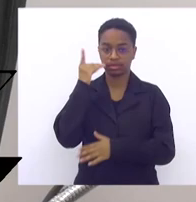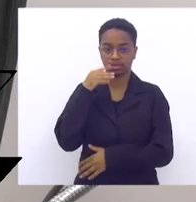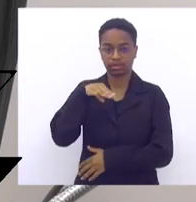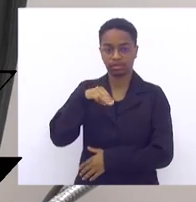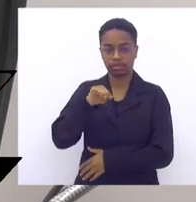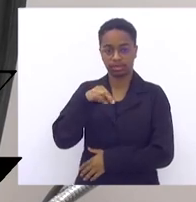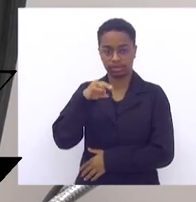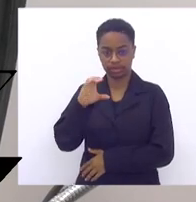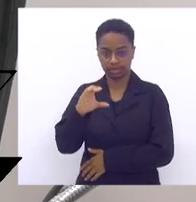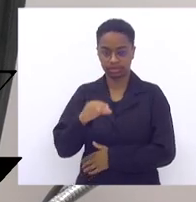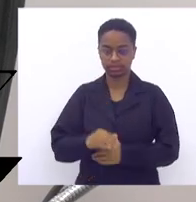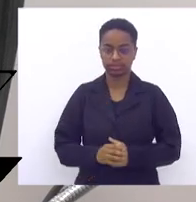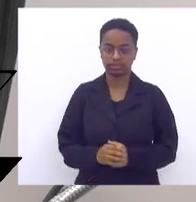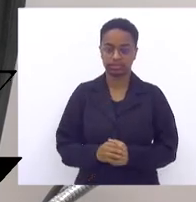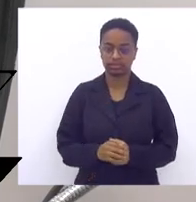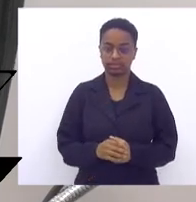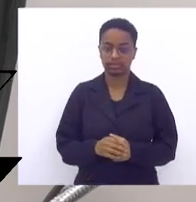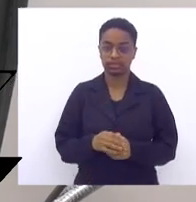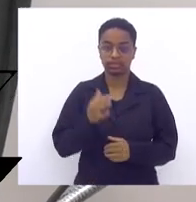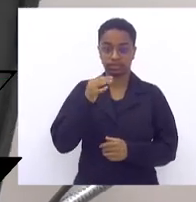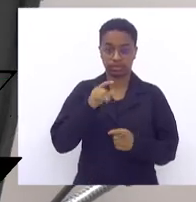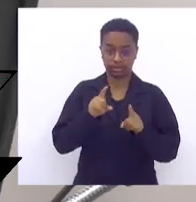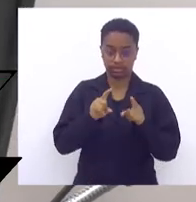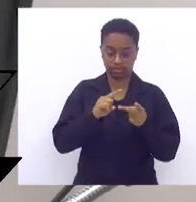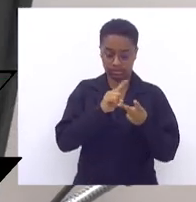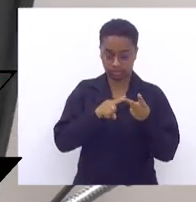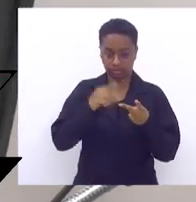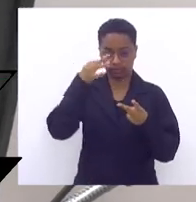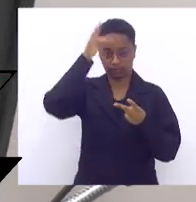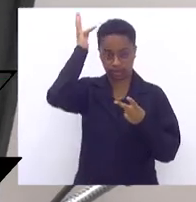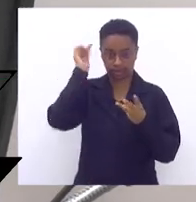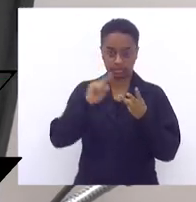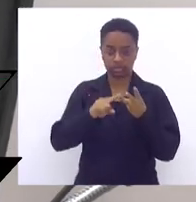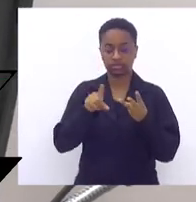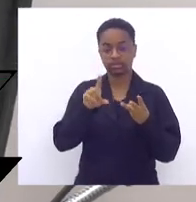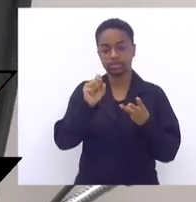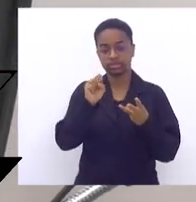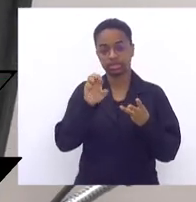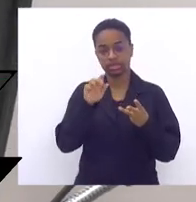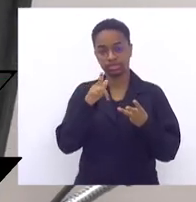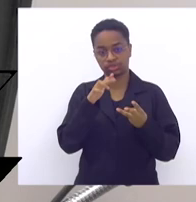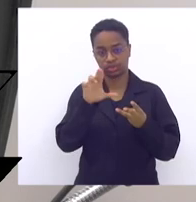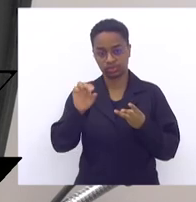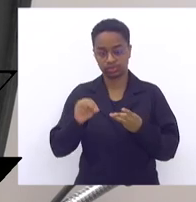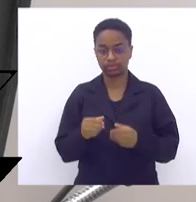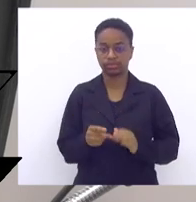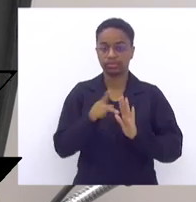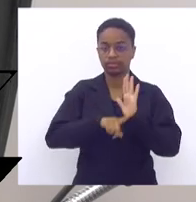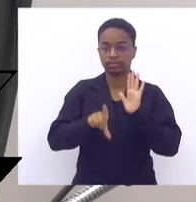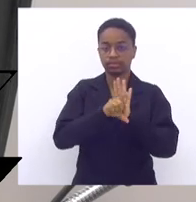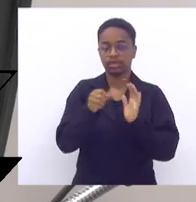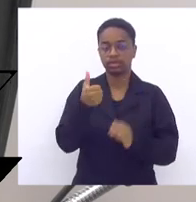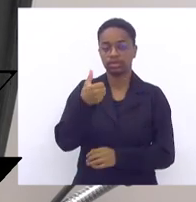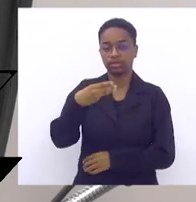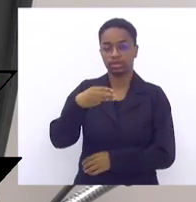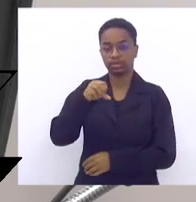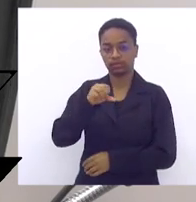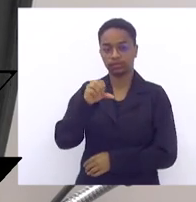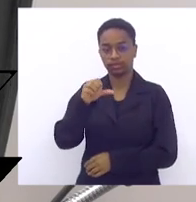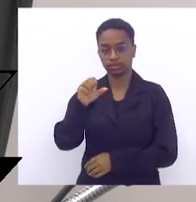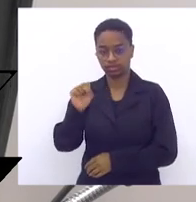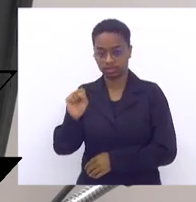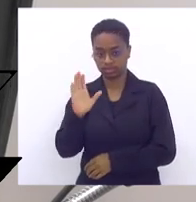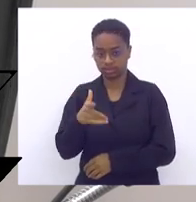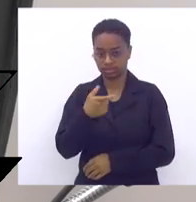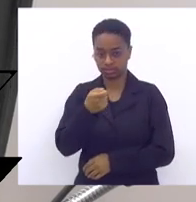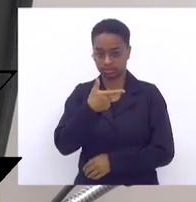Mink, deputado Fred e deputado doutor Serginho pelas observações. Projeto de lei 1398 de 23, de autoria do deputado Rodrigo Amorim,